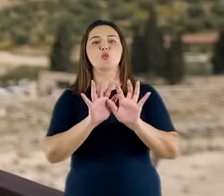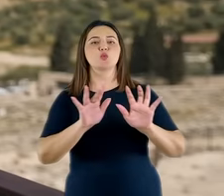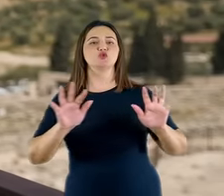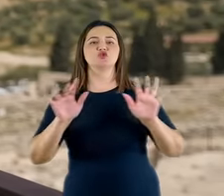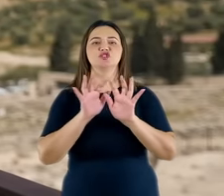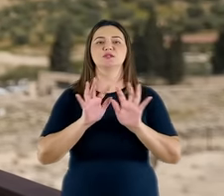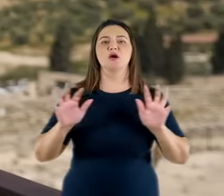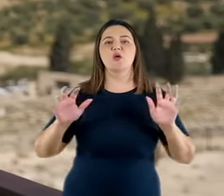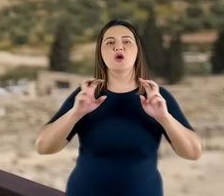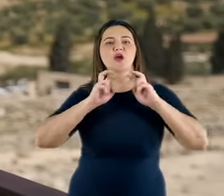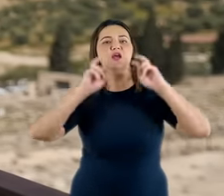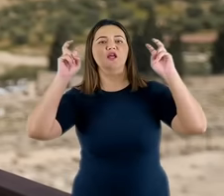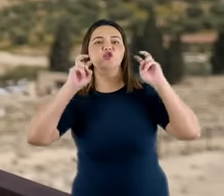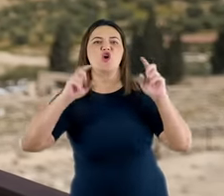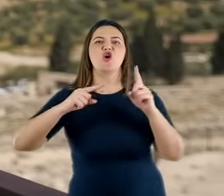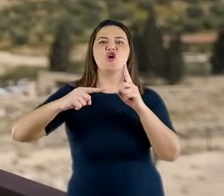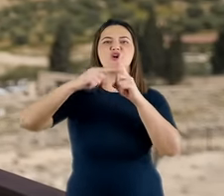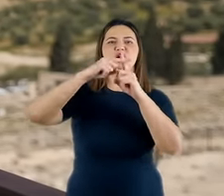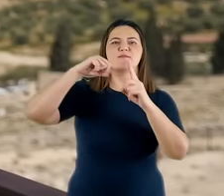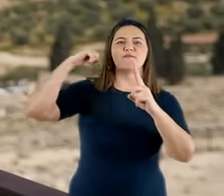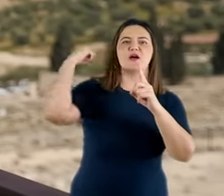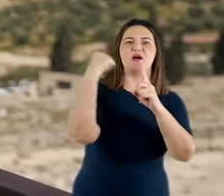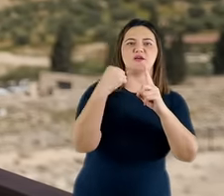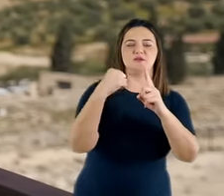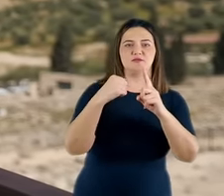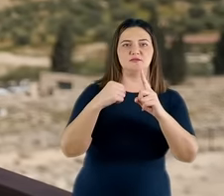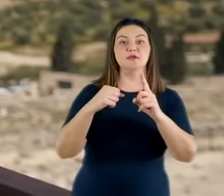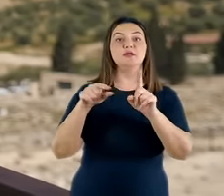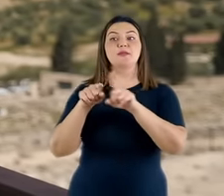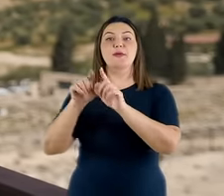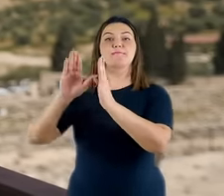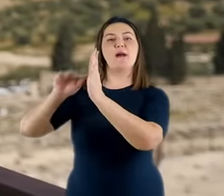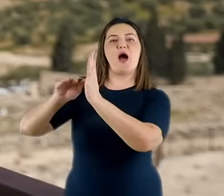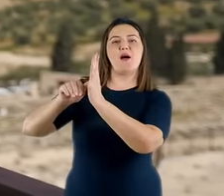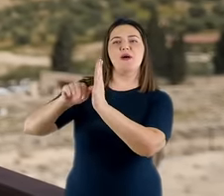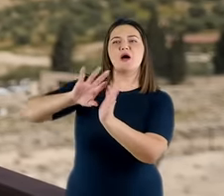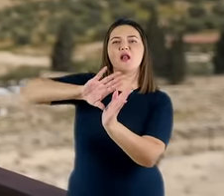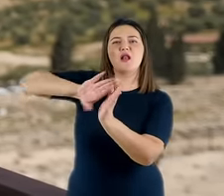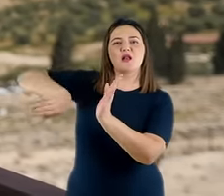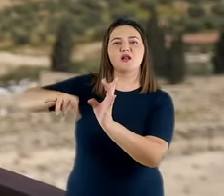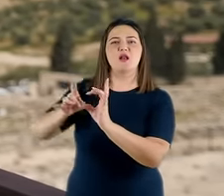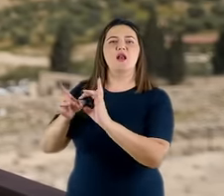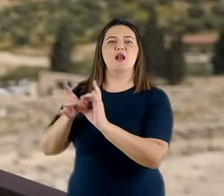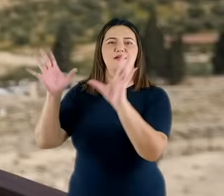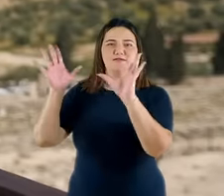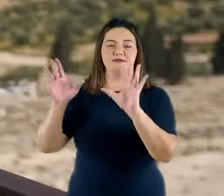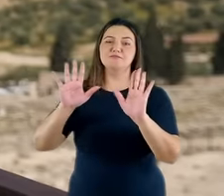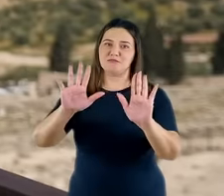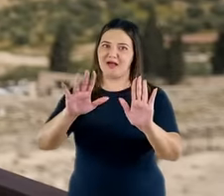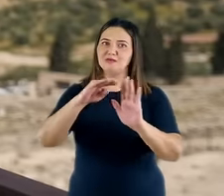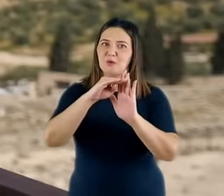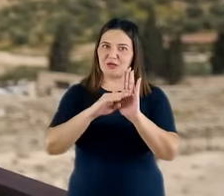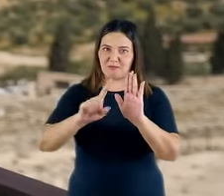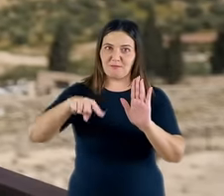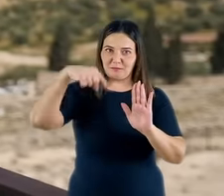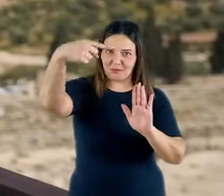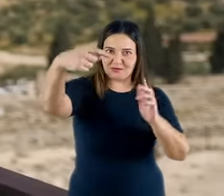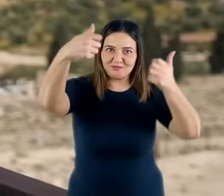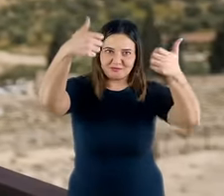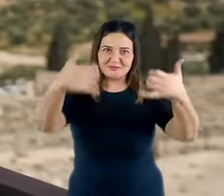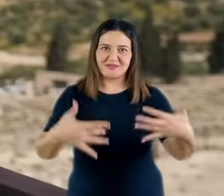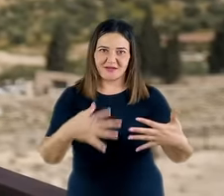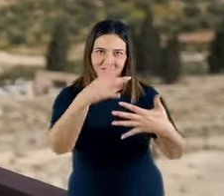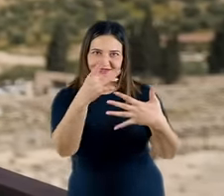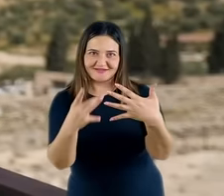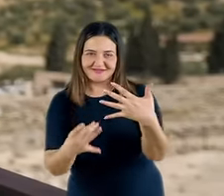multidão que gritou por sua crucifixão e a soltura de Barrabás. Mas isto você terá que acompanhar a nossa série para descobrir. De